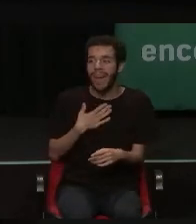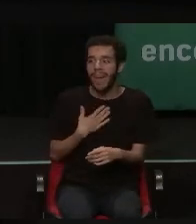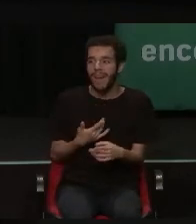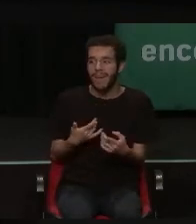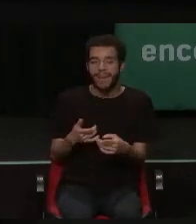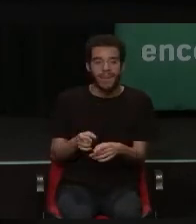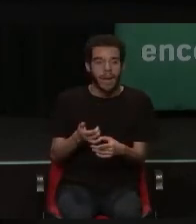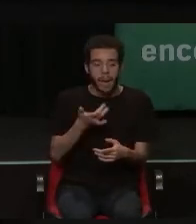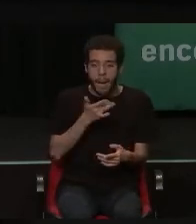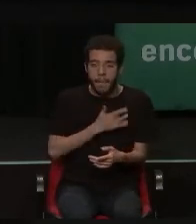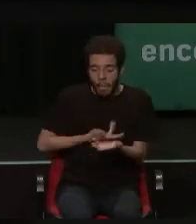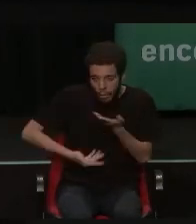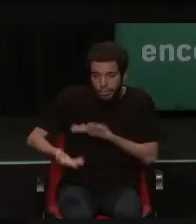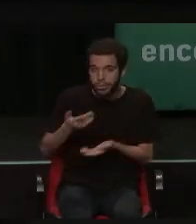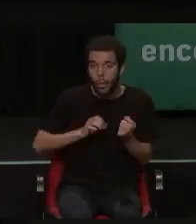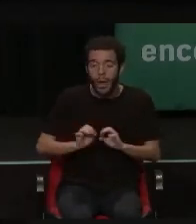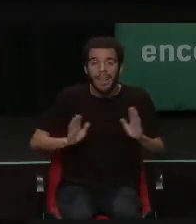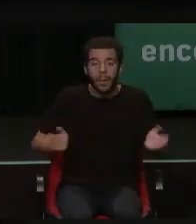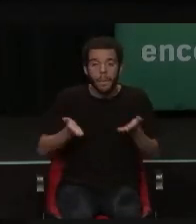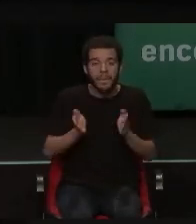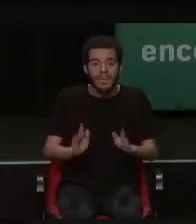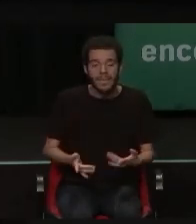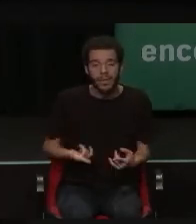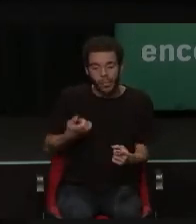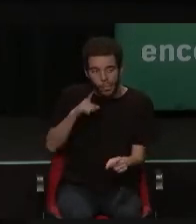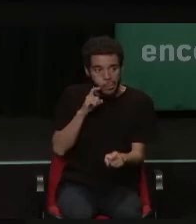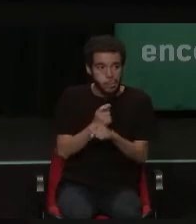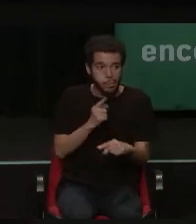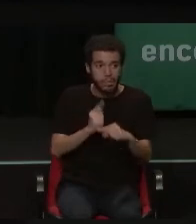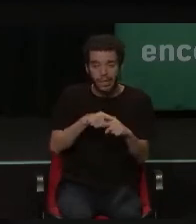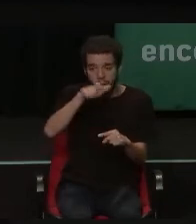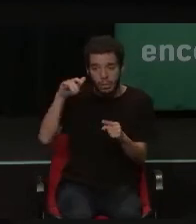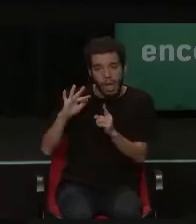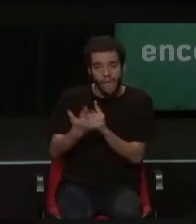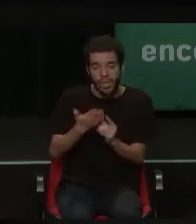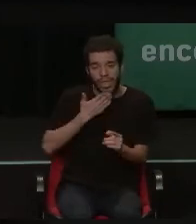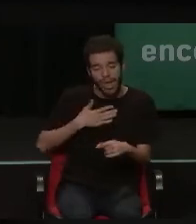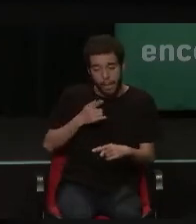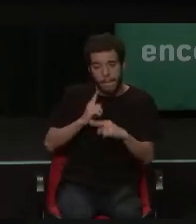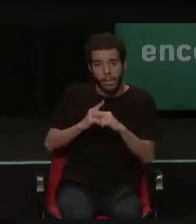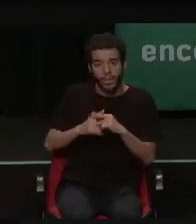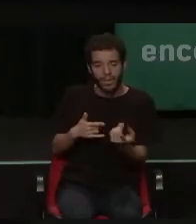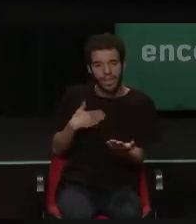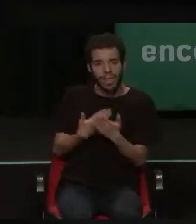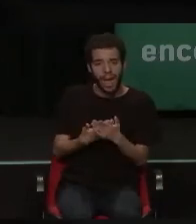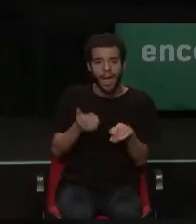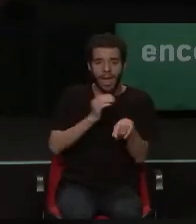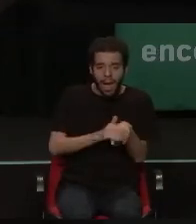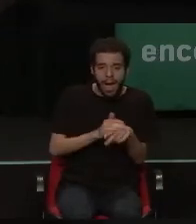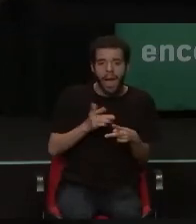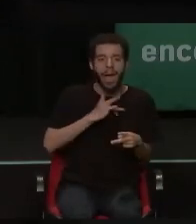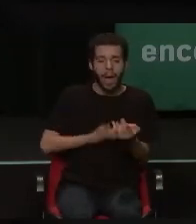e amor. Portanto, precisam sempre deste reforço positivo dos outros que estão ali para lhes dar conforto, amor e